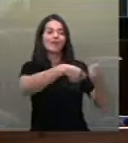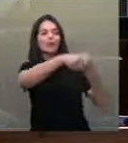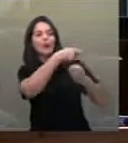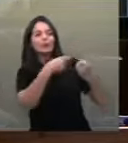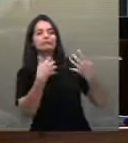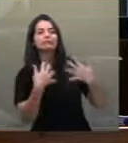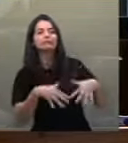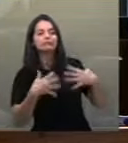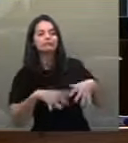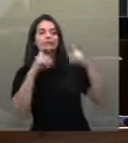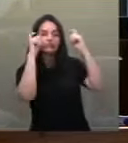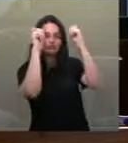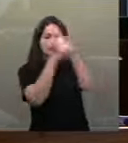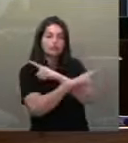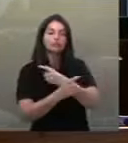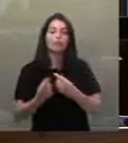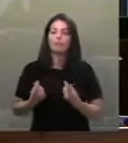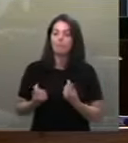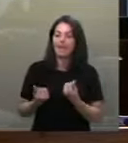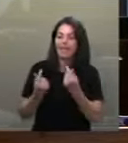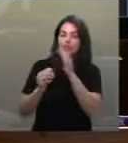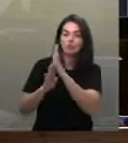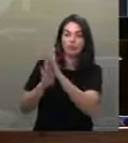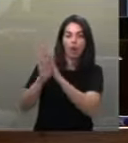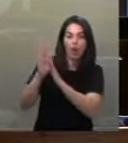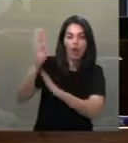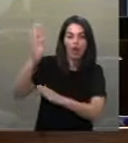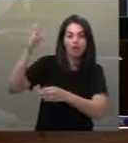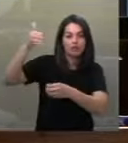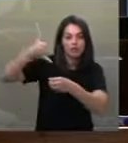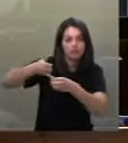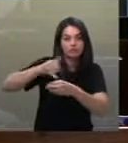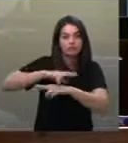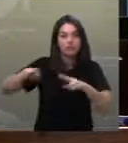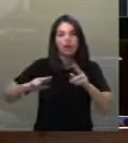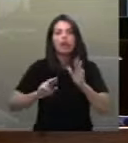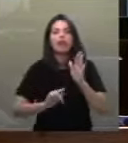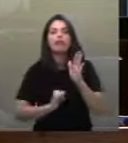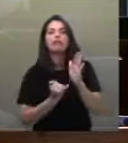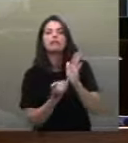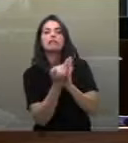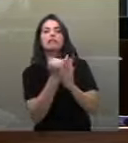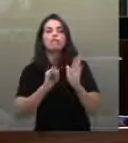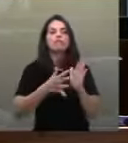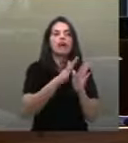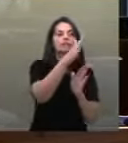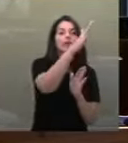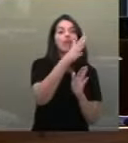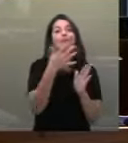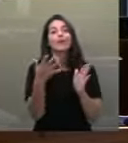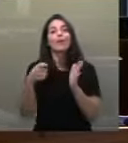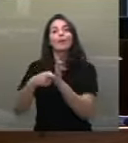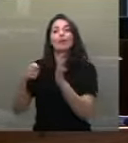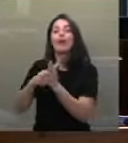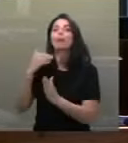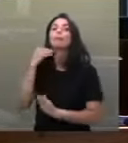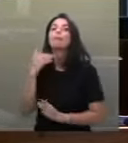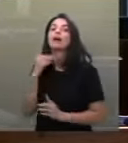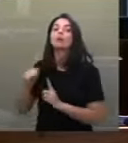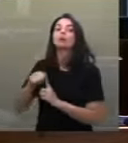aumento dos preços de combustíveis impactaria a inflação e, consequentemente, obrigaria o Banco Central a elevar juros básicos, o